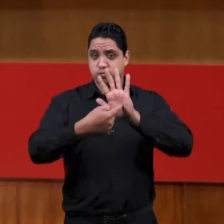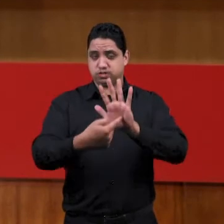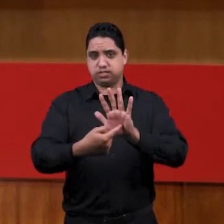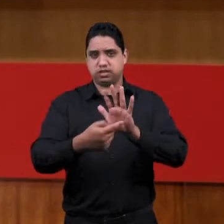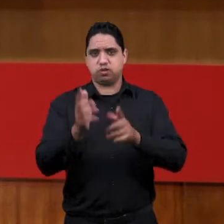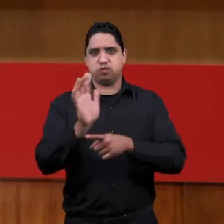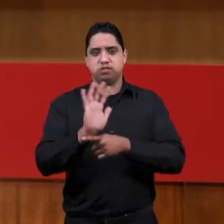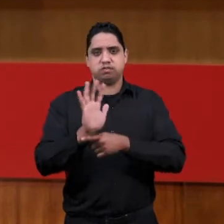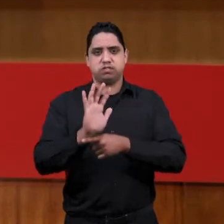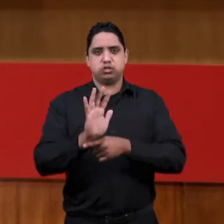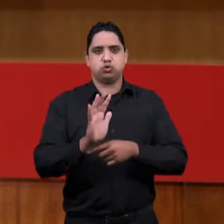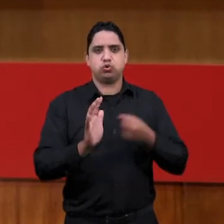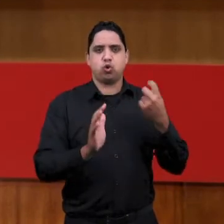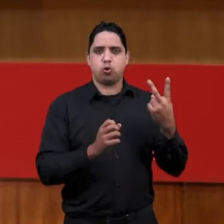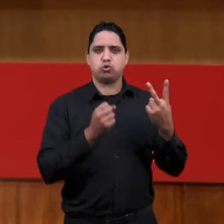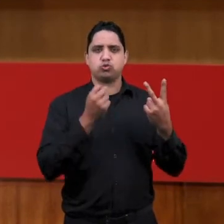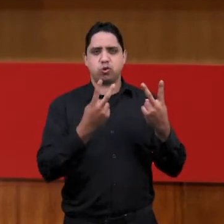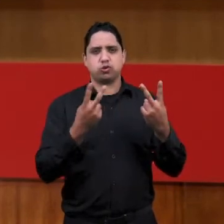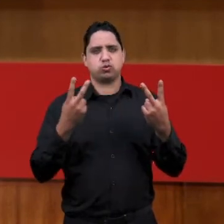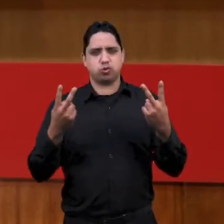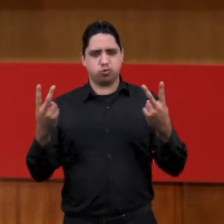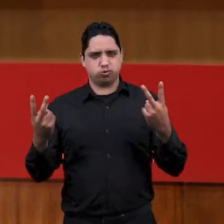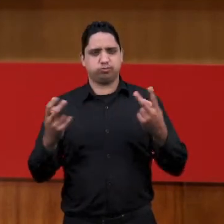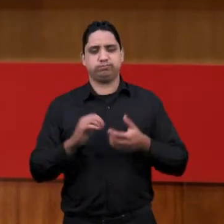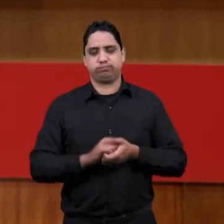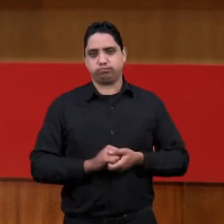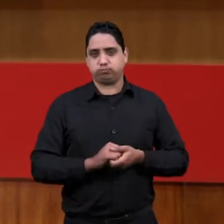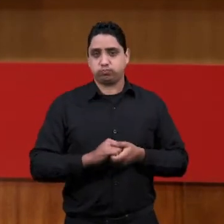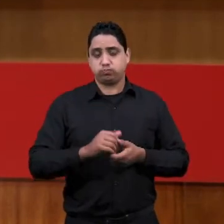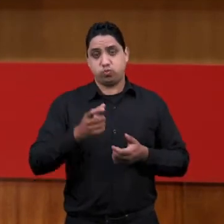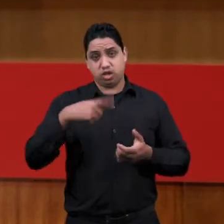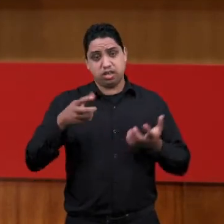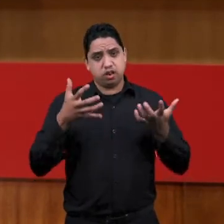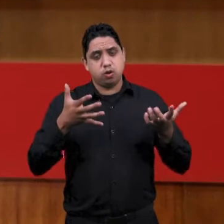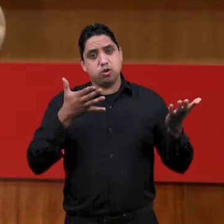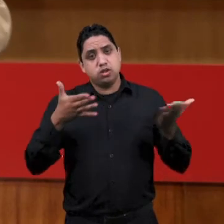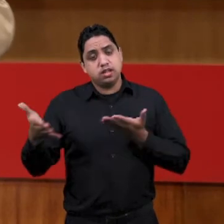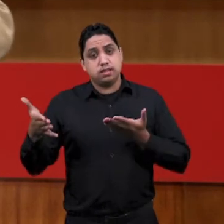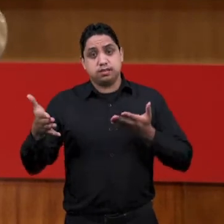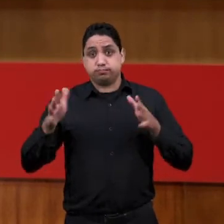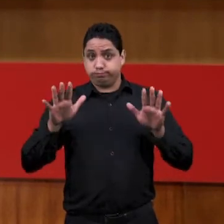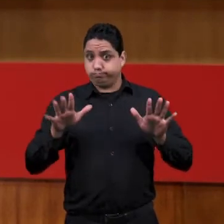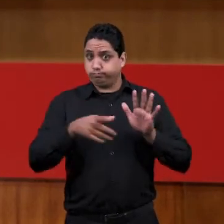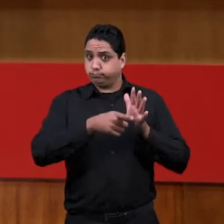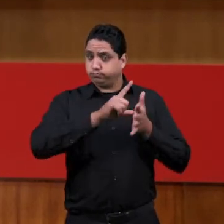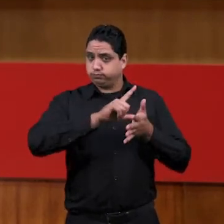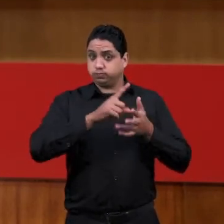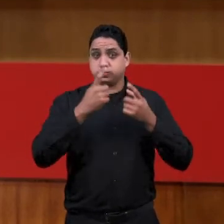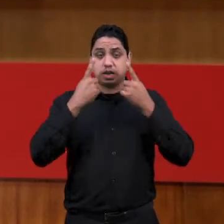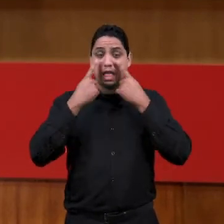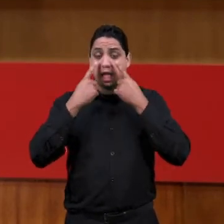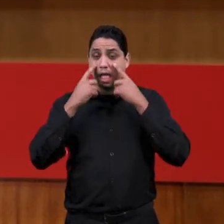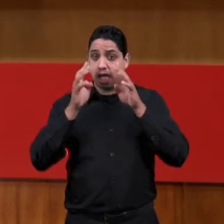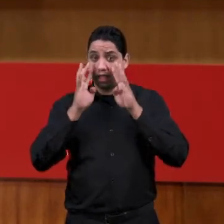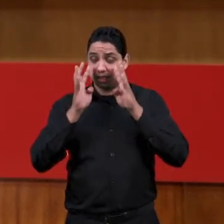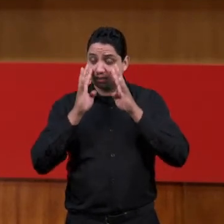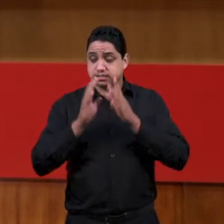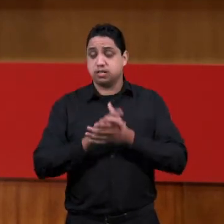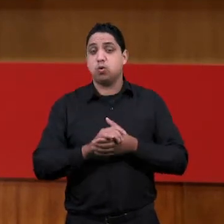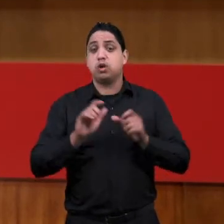de vídeos, naturalmente de 2 em 2, e queremos convidar então a atenção para o assunto, ou seja,